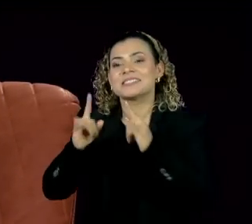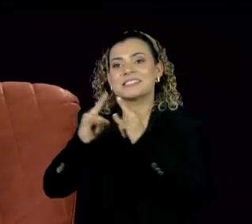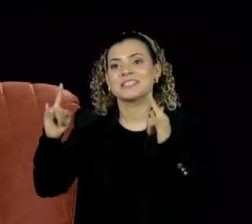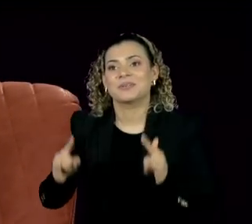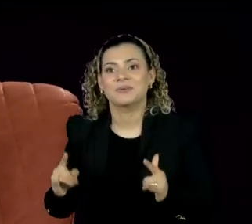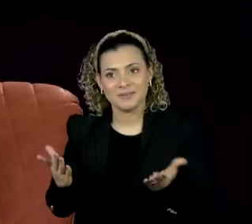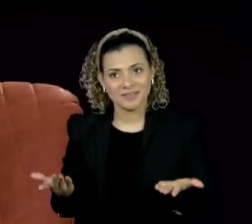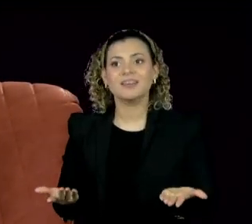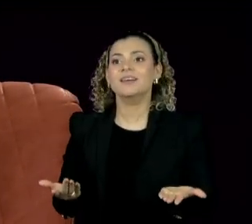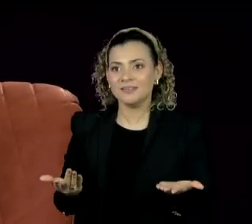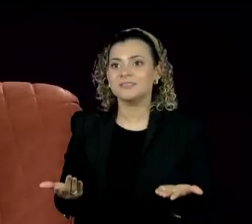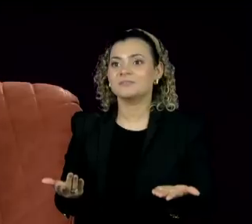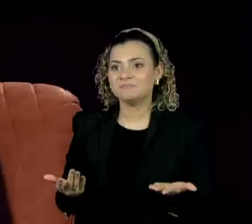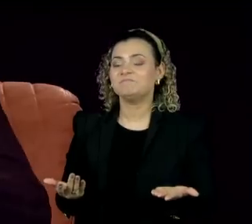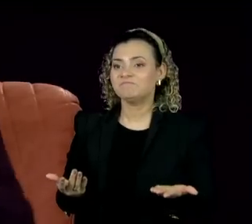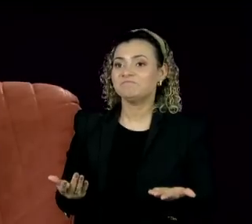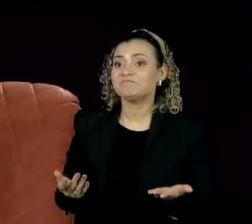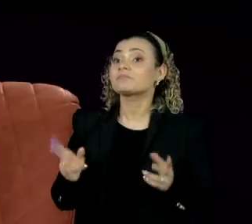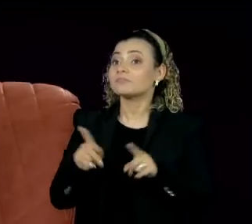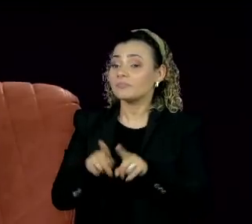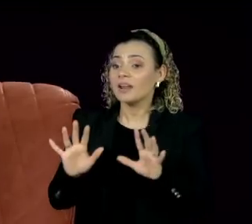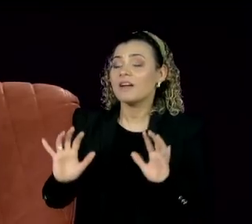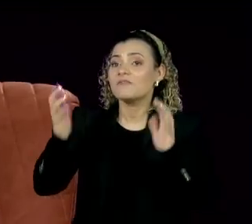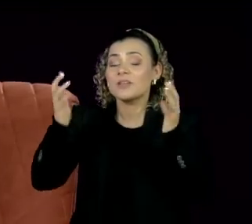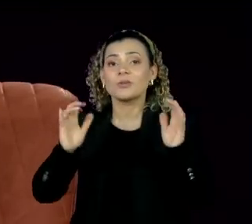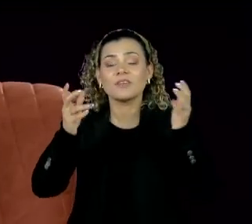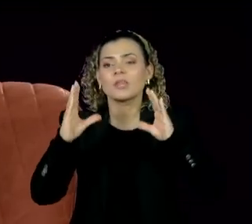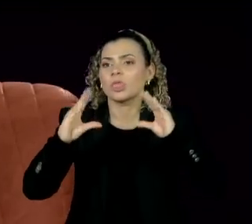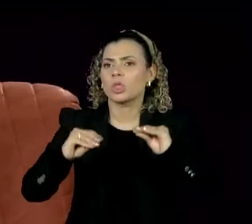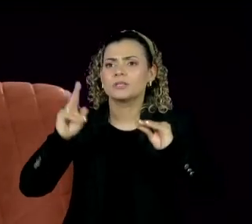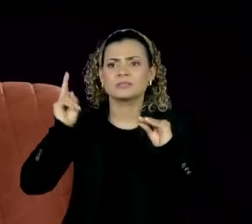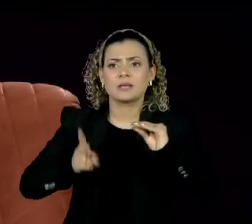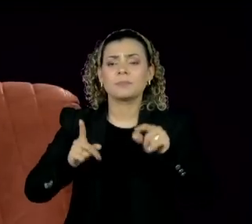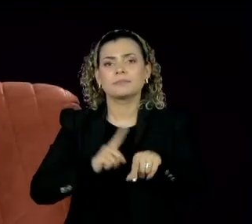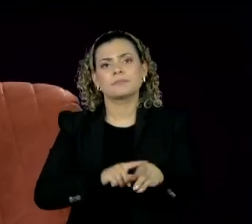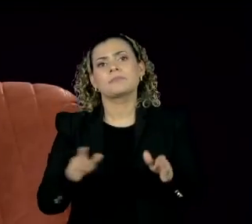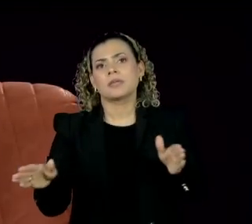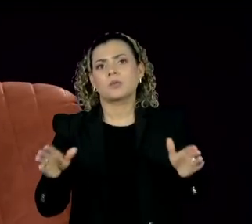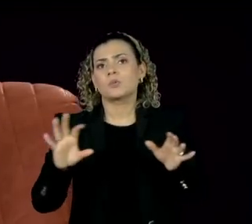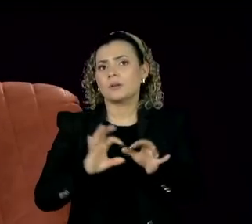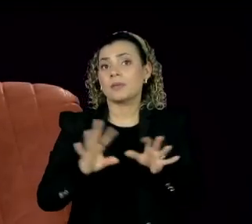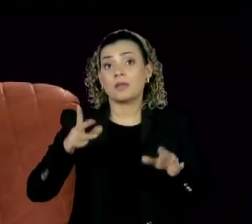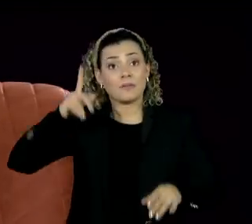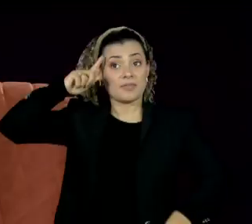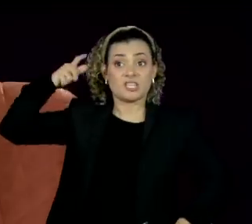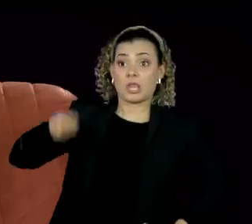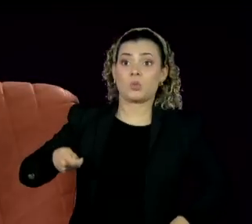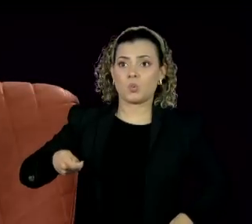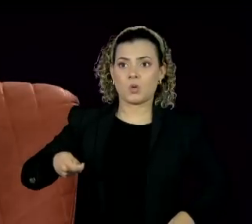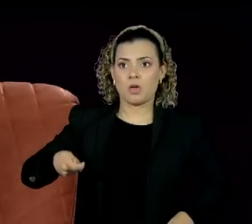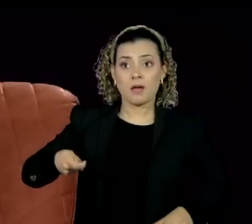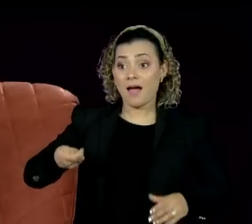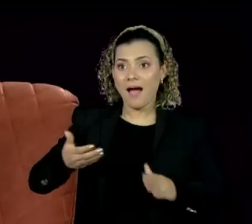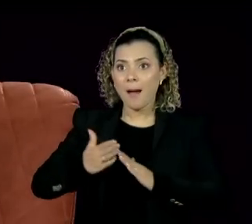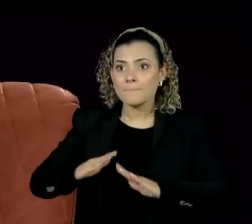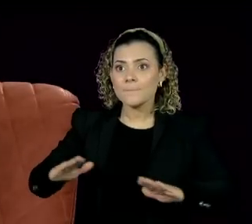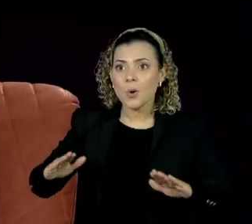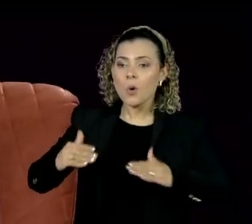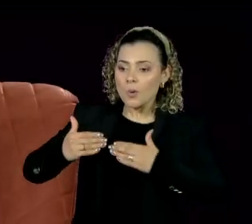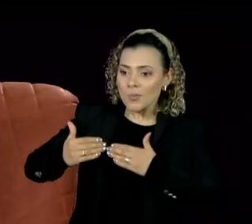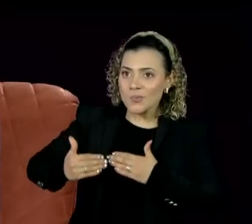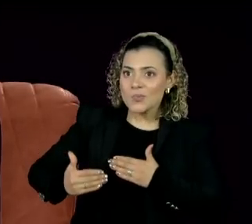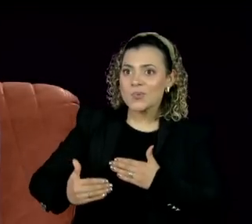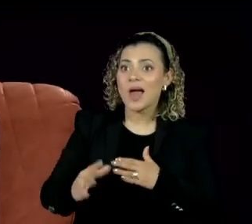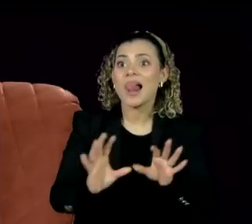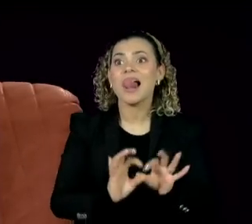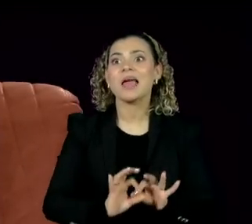né, eventos de noite com uma liberdade, porque também a gente estava num momento ali, né, saindo da ditadura, em que a liberdade,